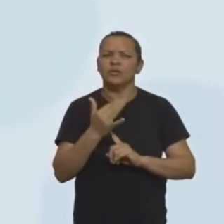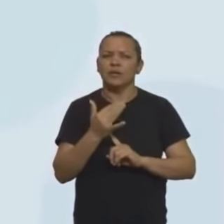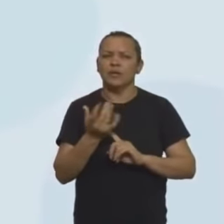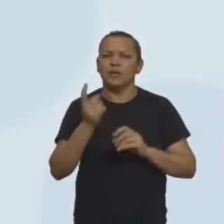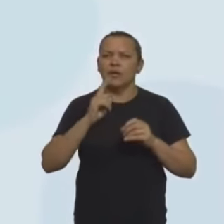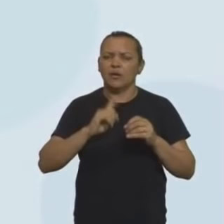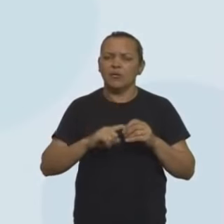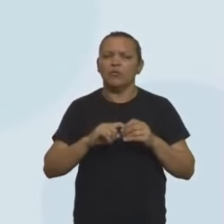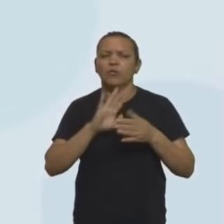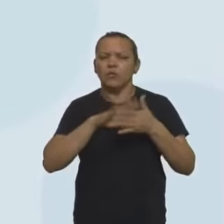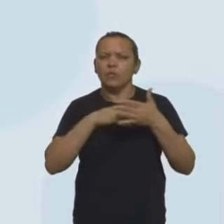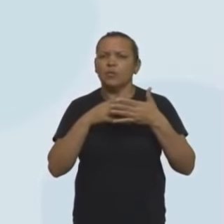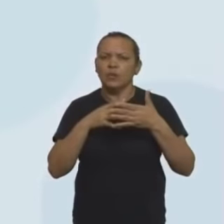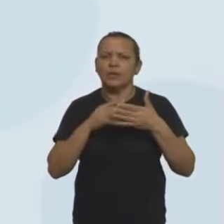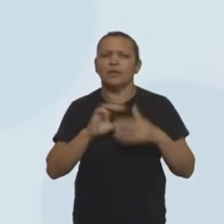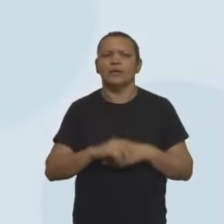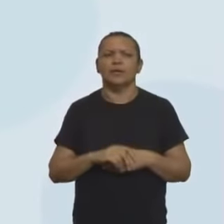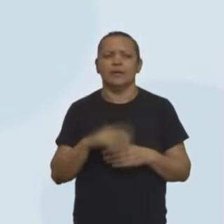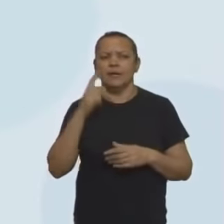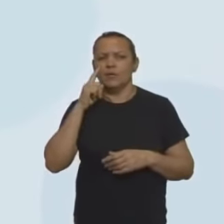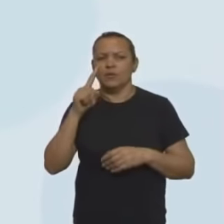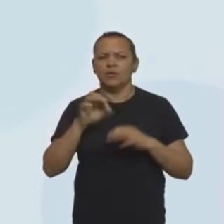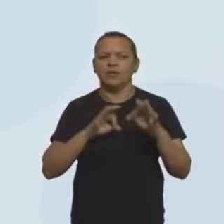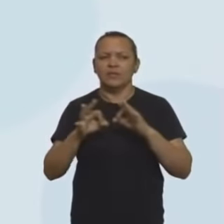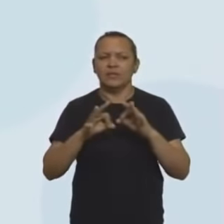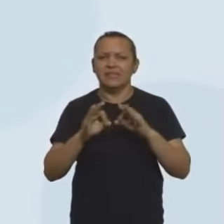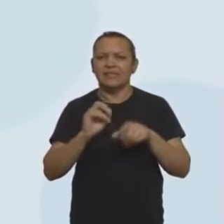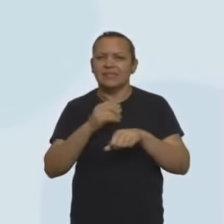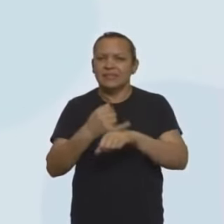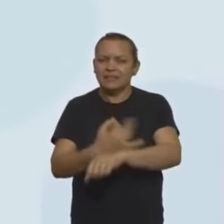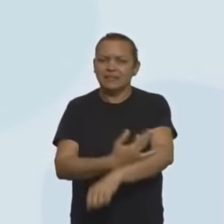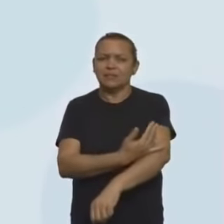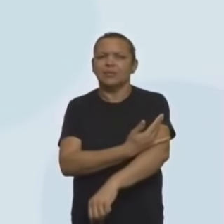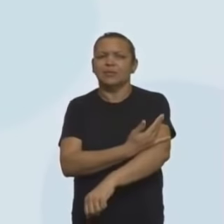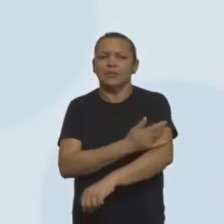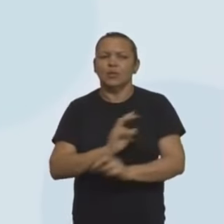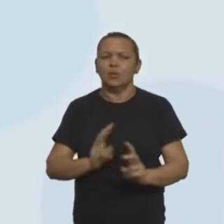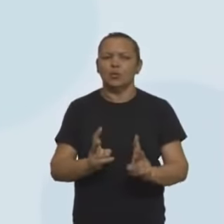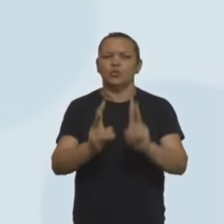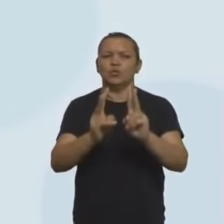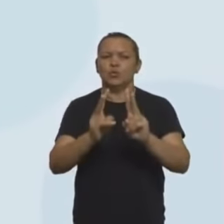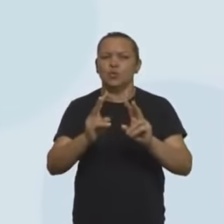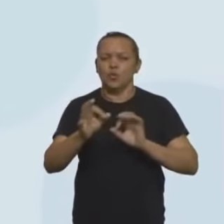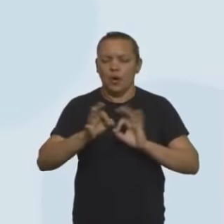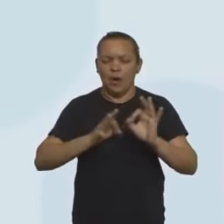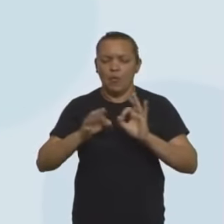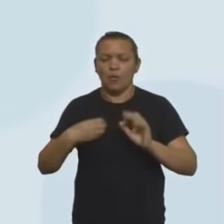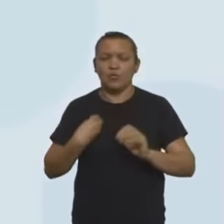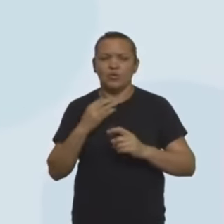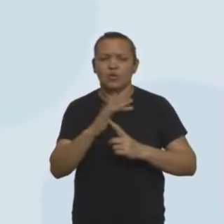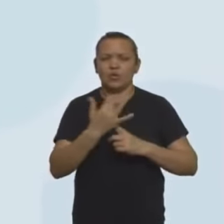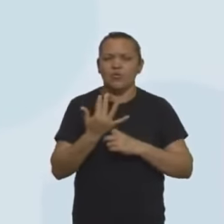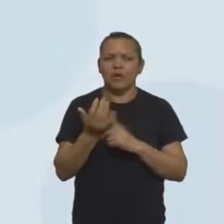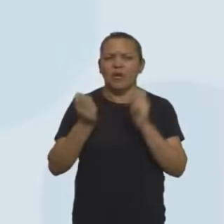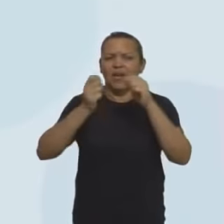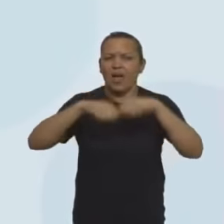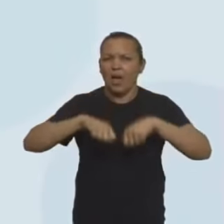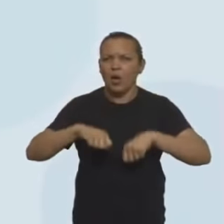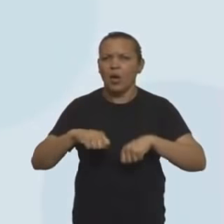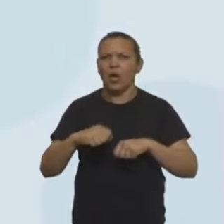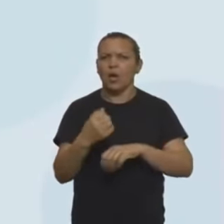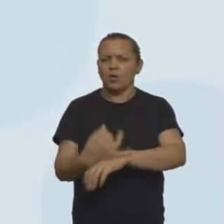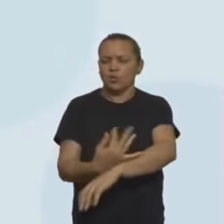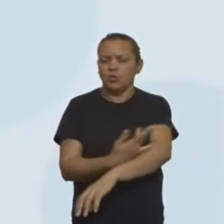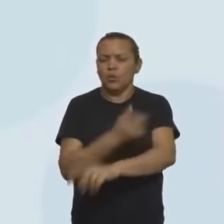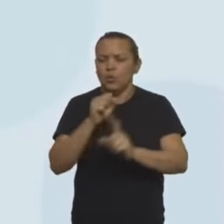gente tem uma sensibilização, vamos continuar falando do projeto de convivência, vamos falar das competências socioemocionais e o projeto